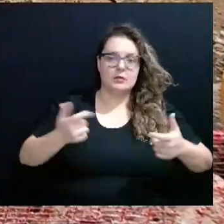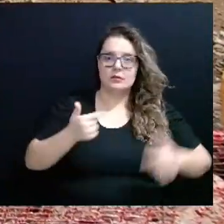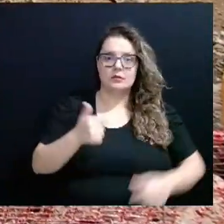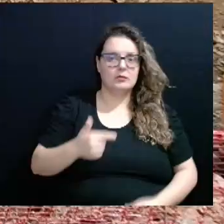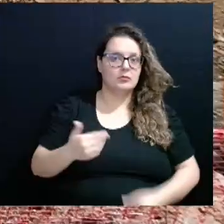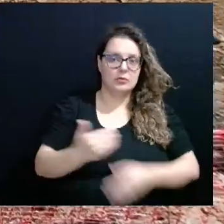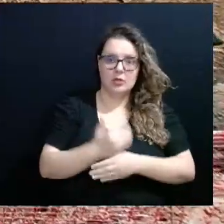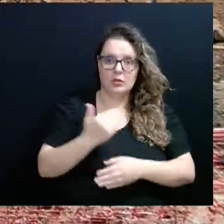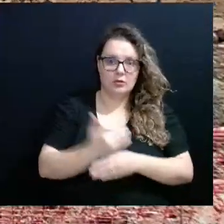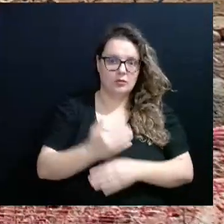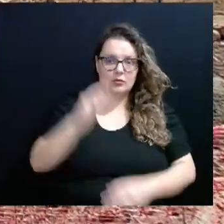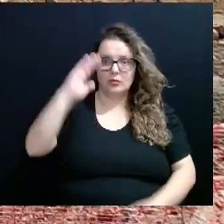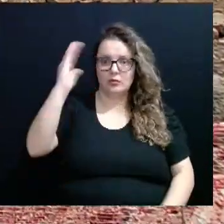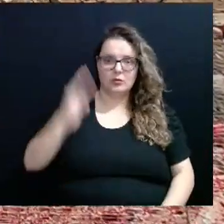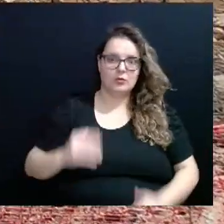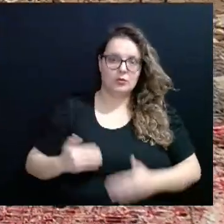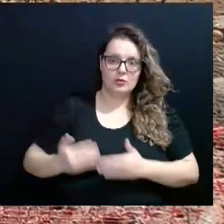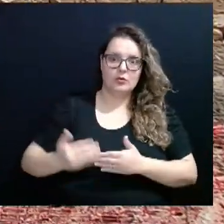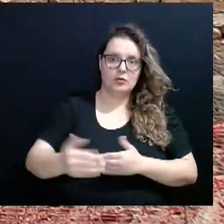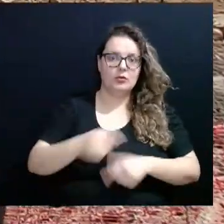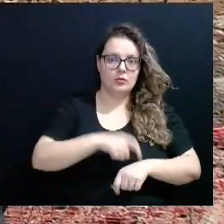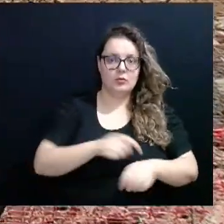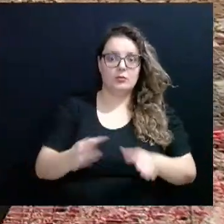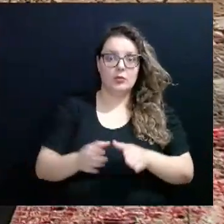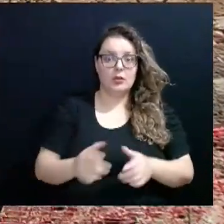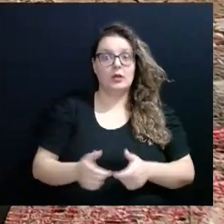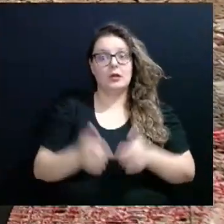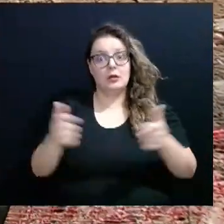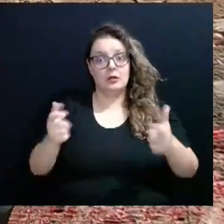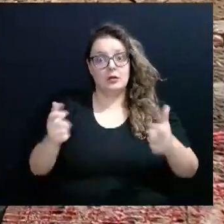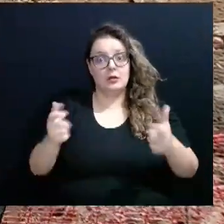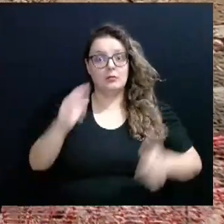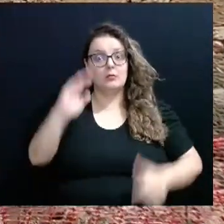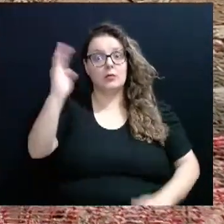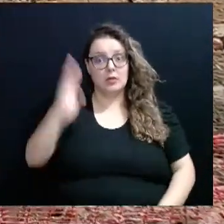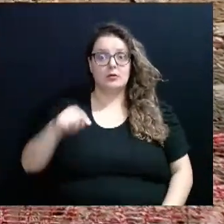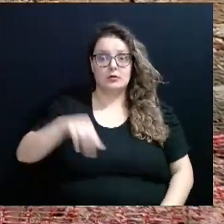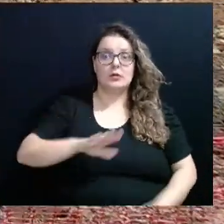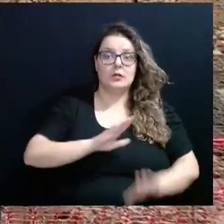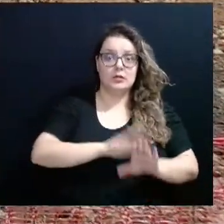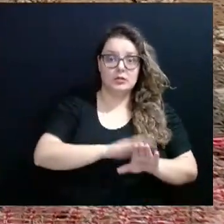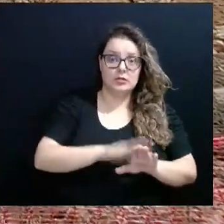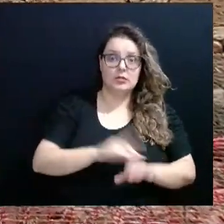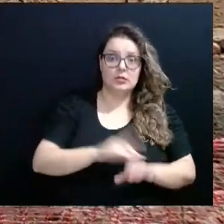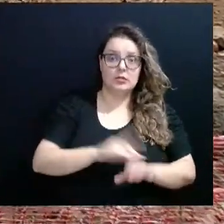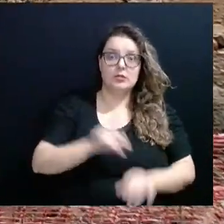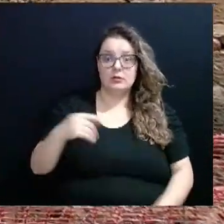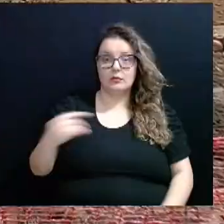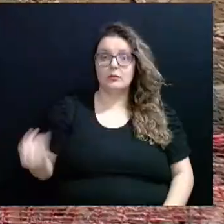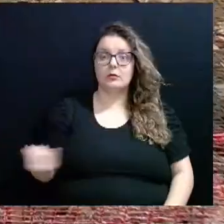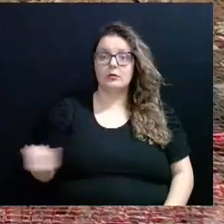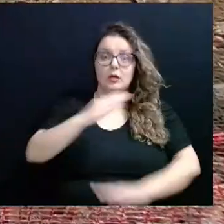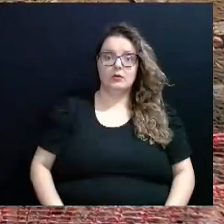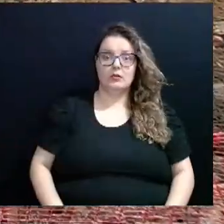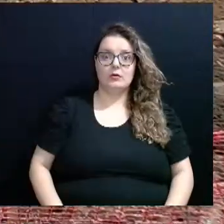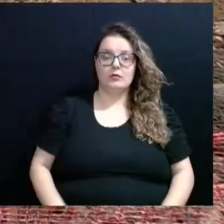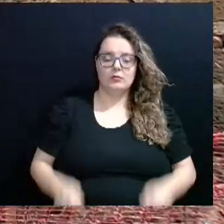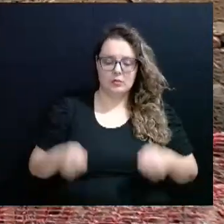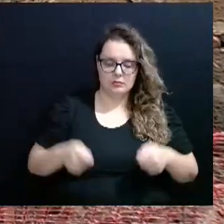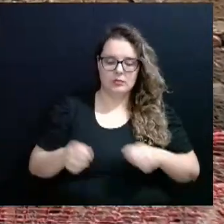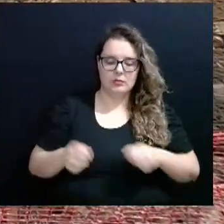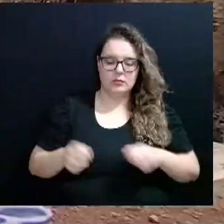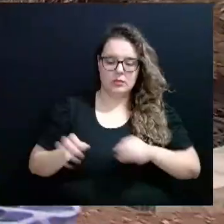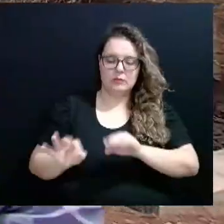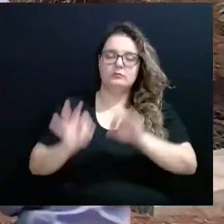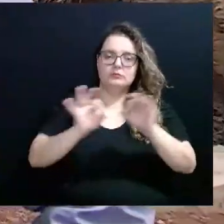Brasil em andamento no momento, é a maior do Brasil nessa função, então é importante a Câmara Municipal que está em cima acompanhando o andamento